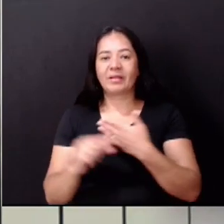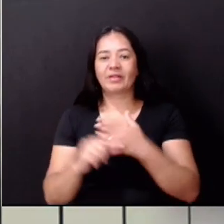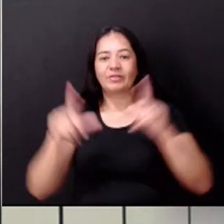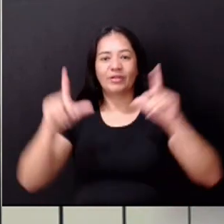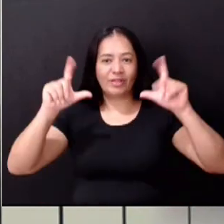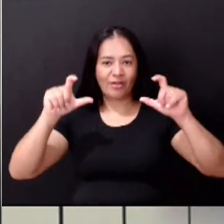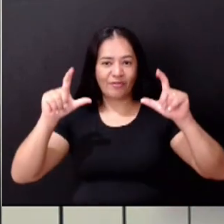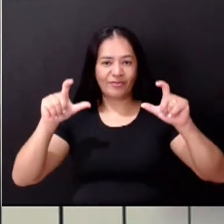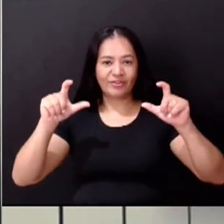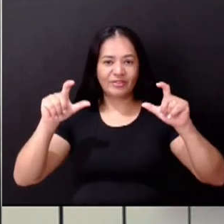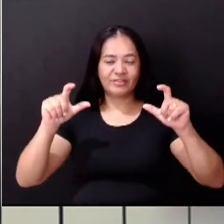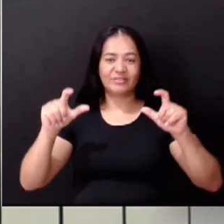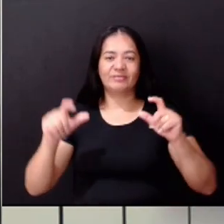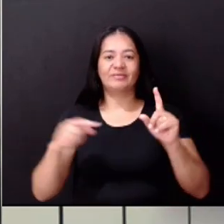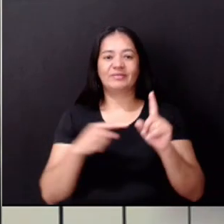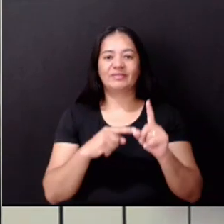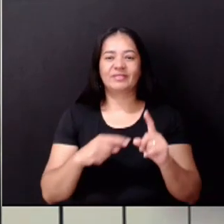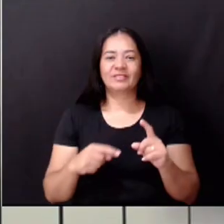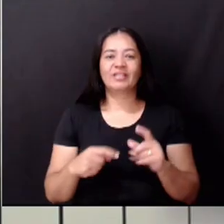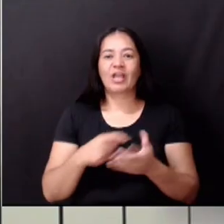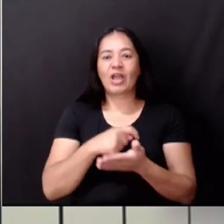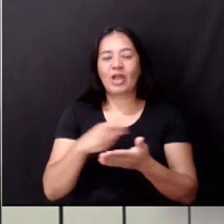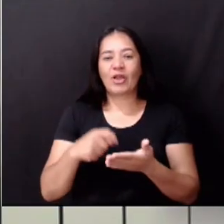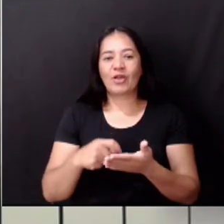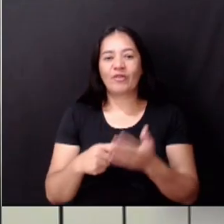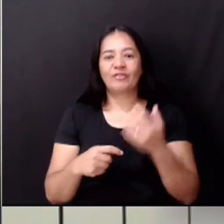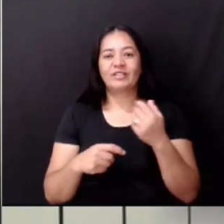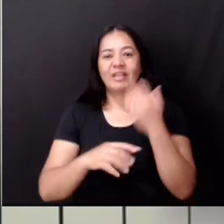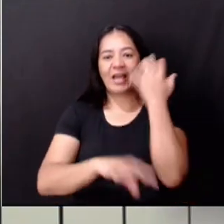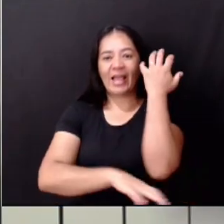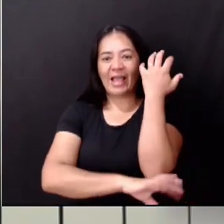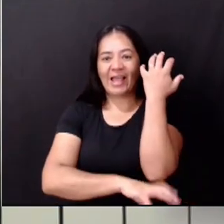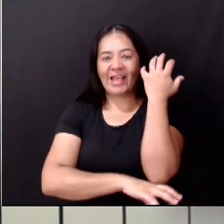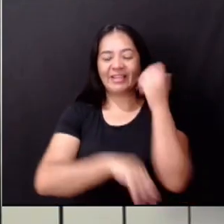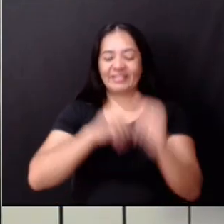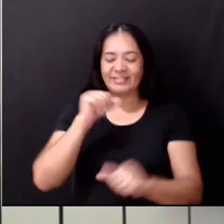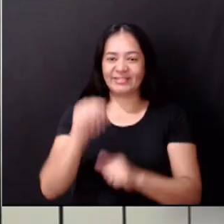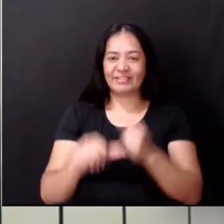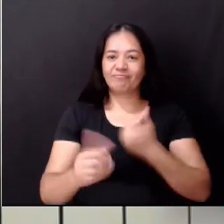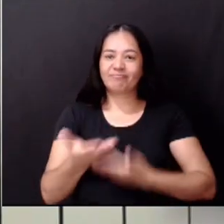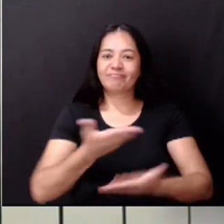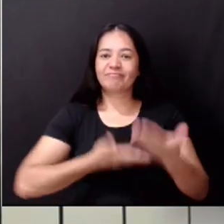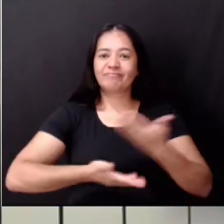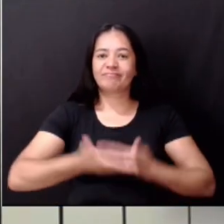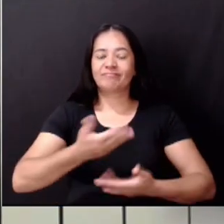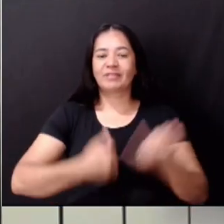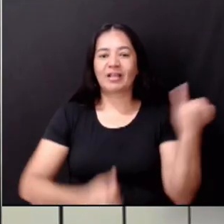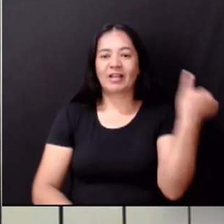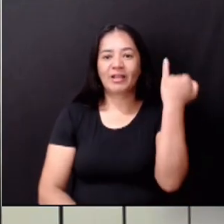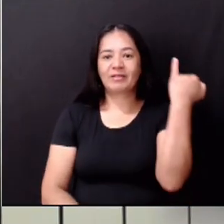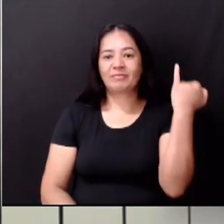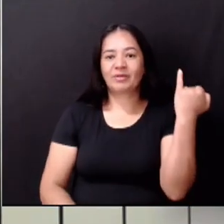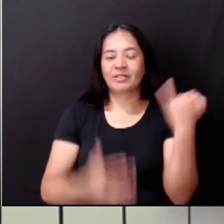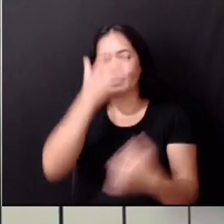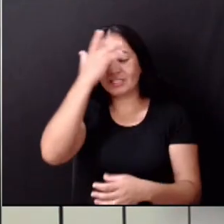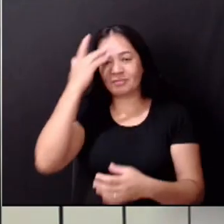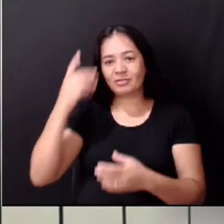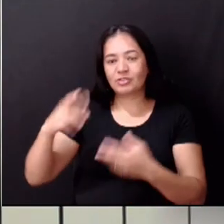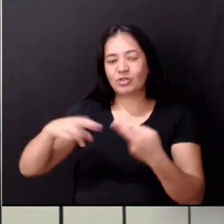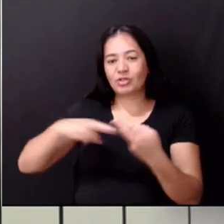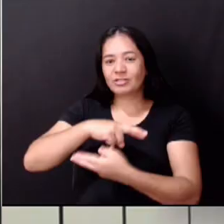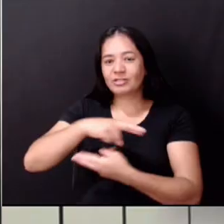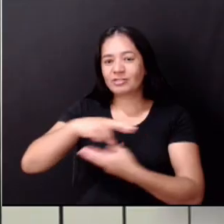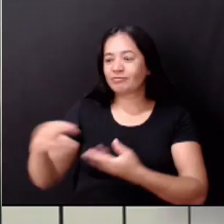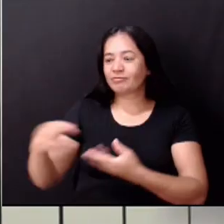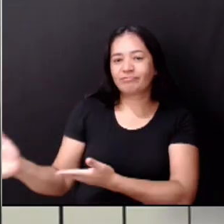Day, que escreveram o Raízes da Mudança, compartilhando a importância dos catadores e da reciclagem, e também